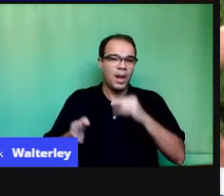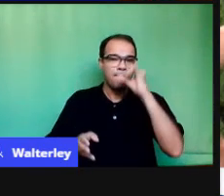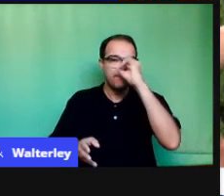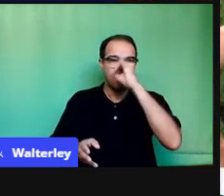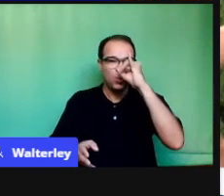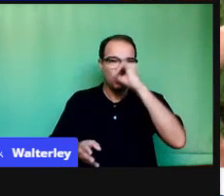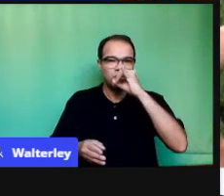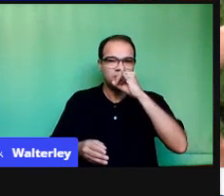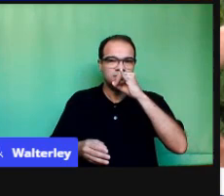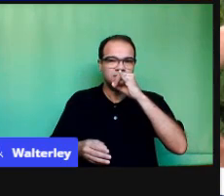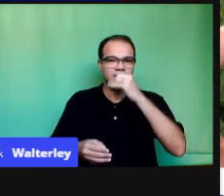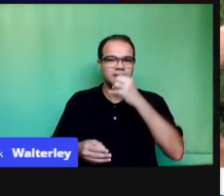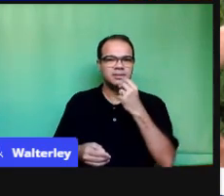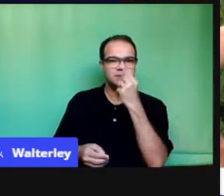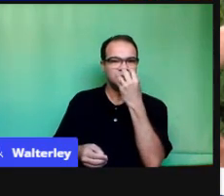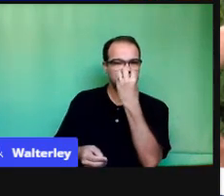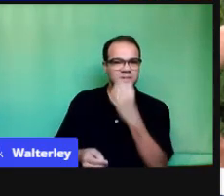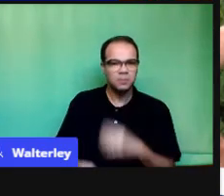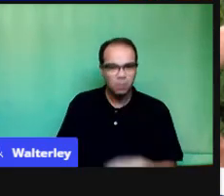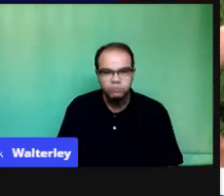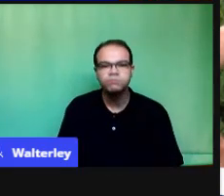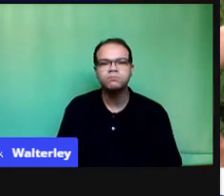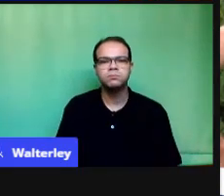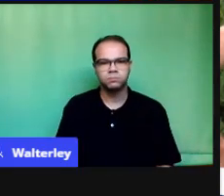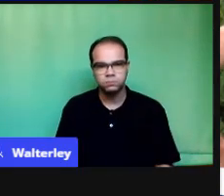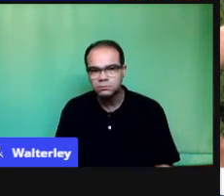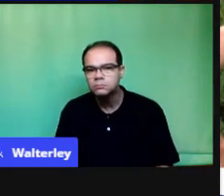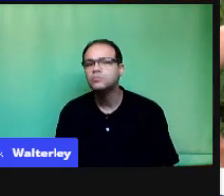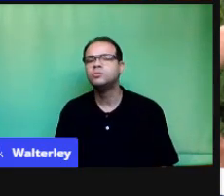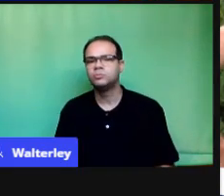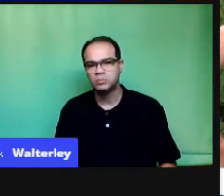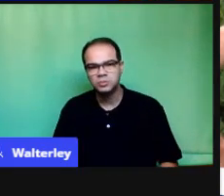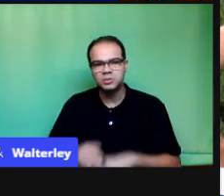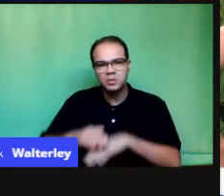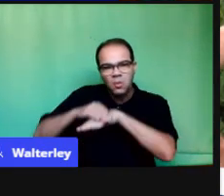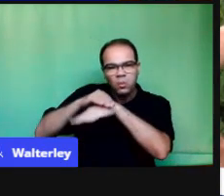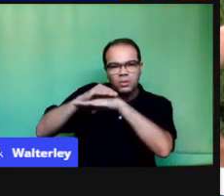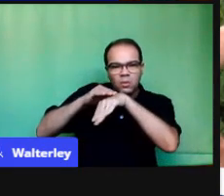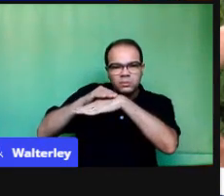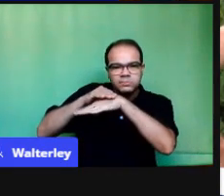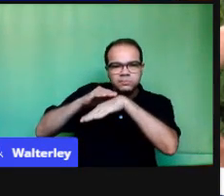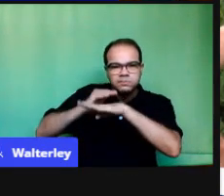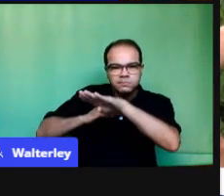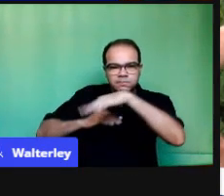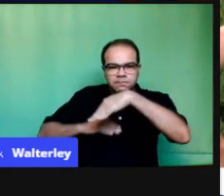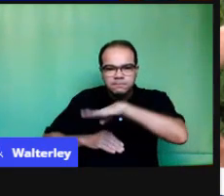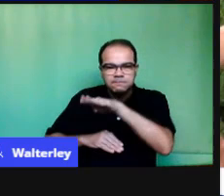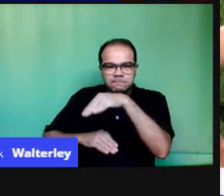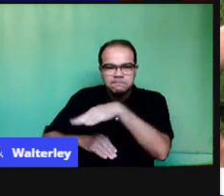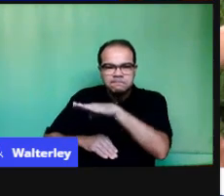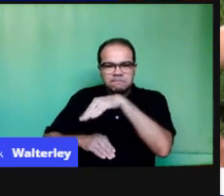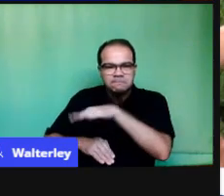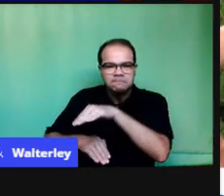Nesse ambiente de criação, como o inferior à direita, ele não consegue. Os animais